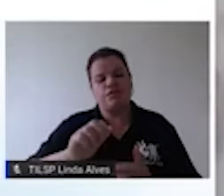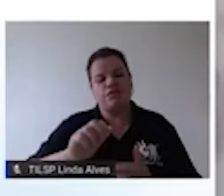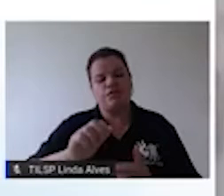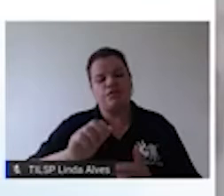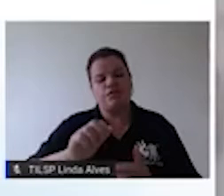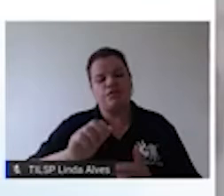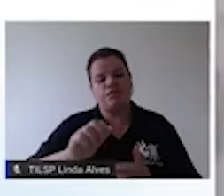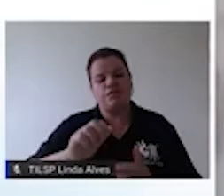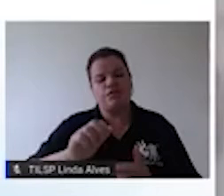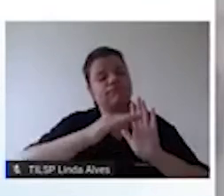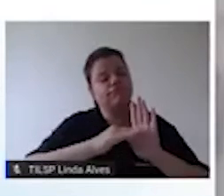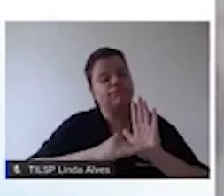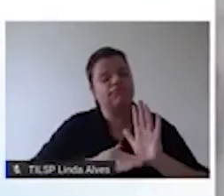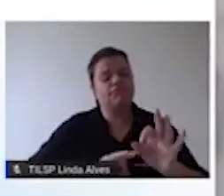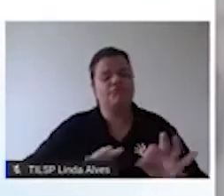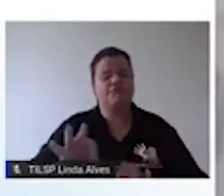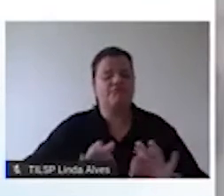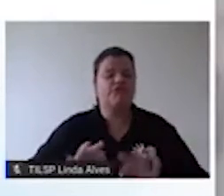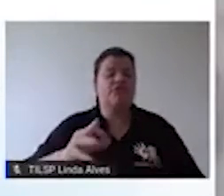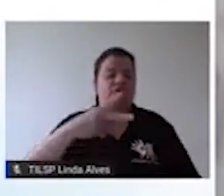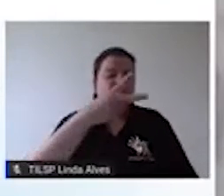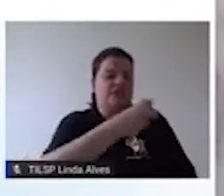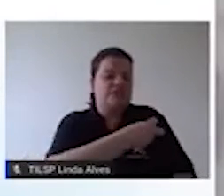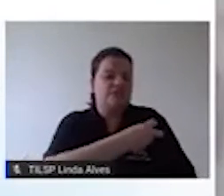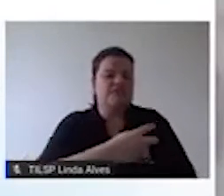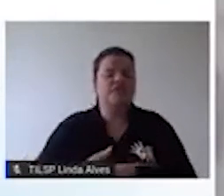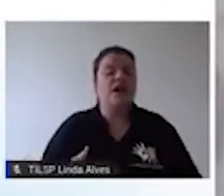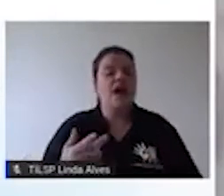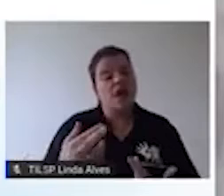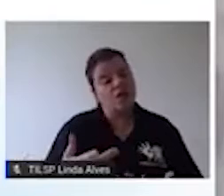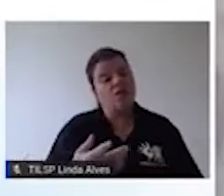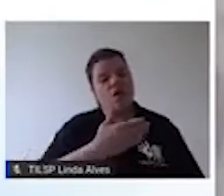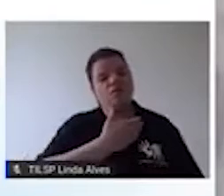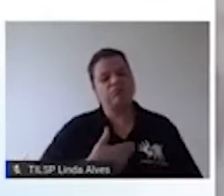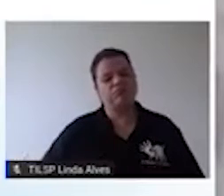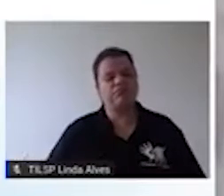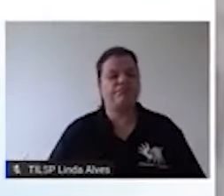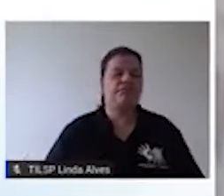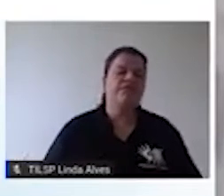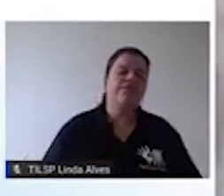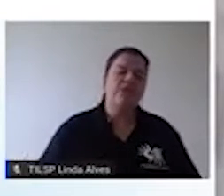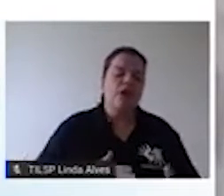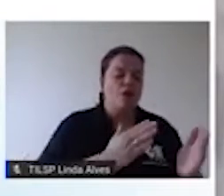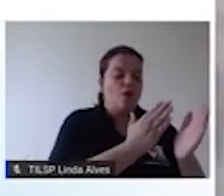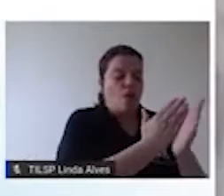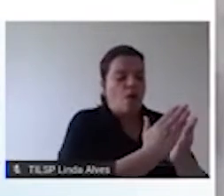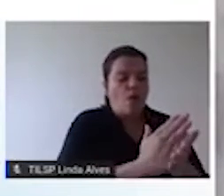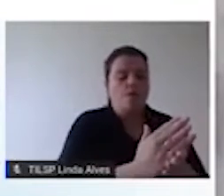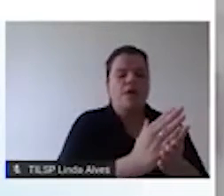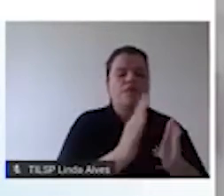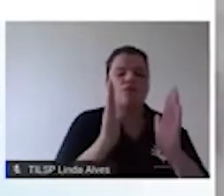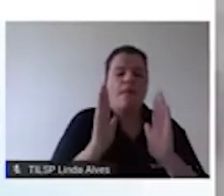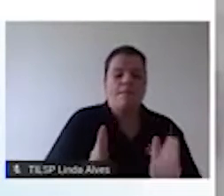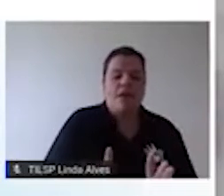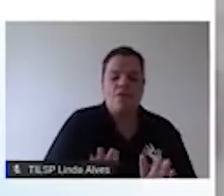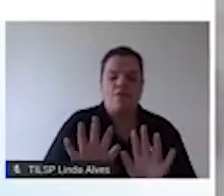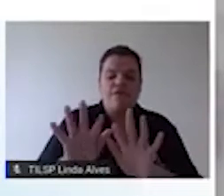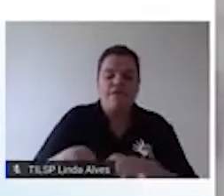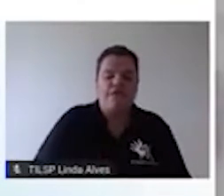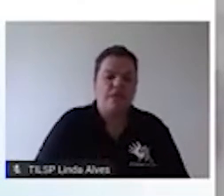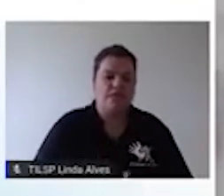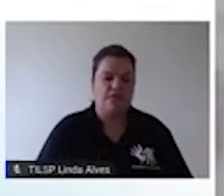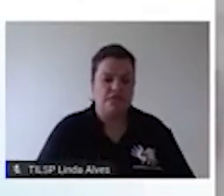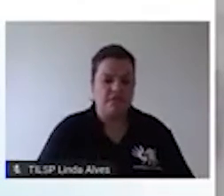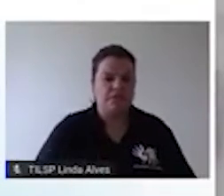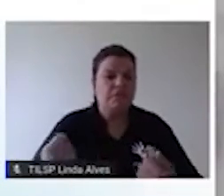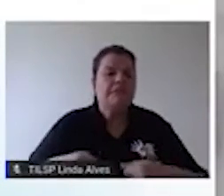vacinação, um plano parecido esse com que o governador de São Paulo botou, que tenha começo, meio e fim. Né? Ele não precisa dar uma